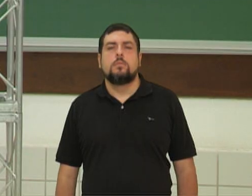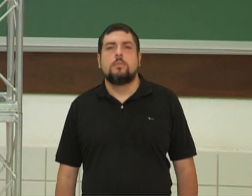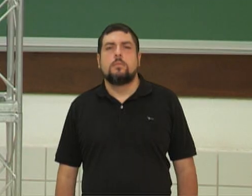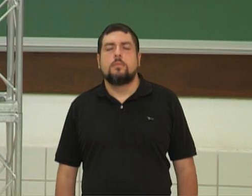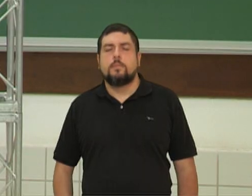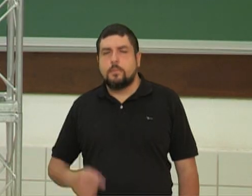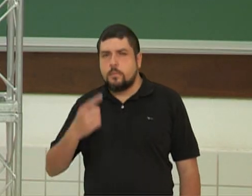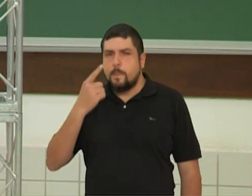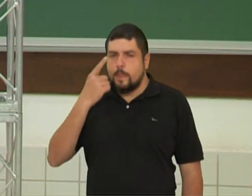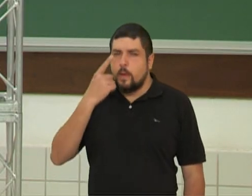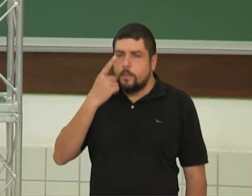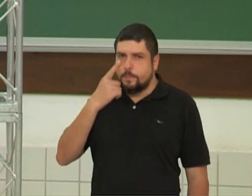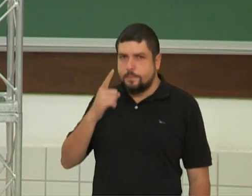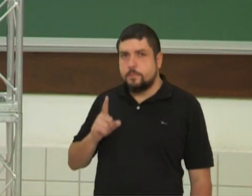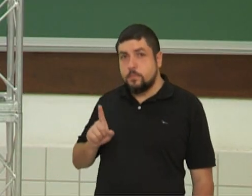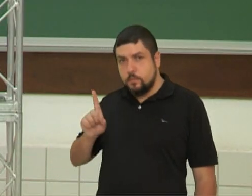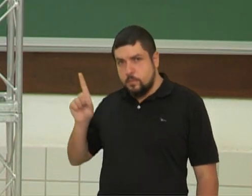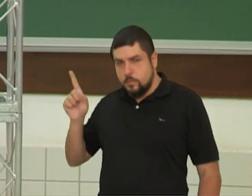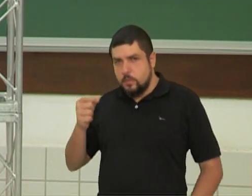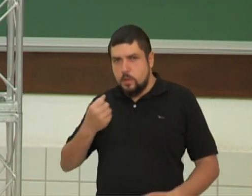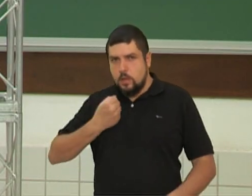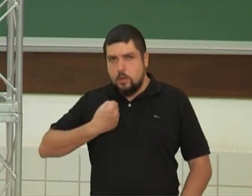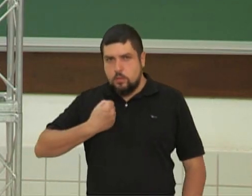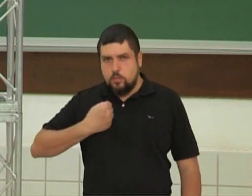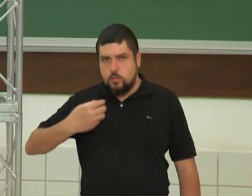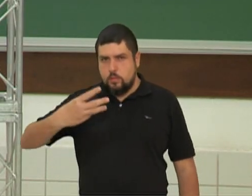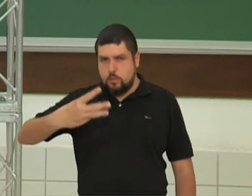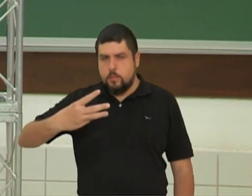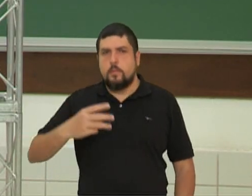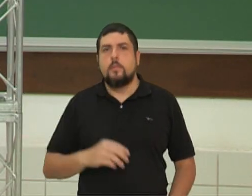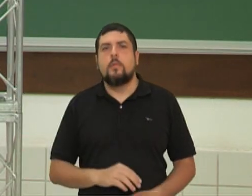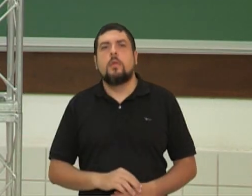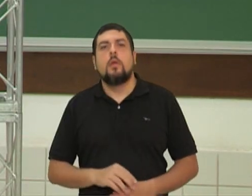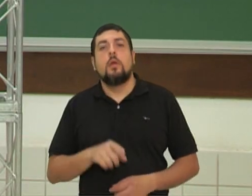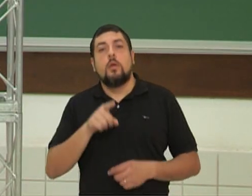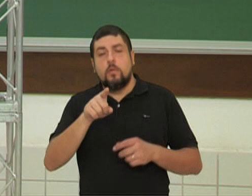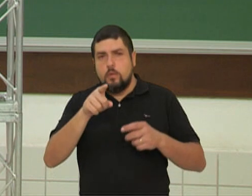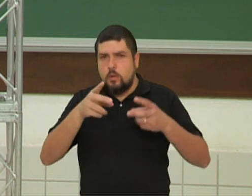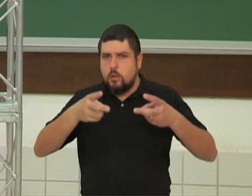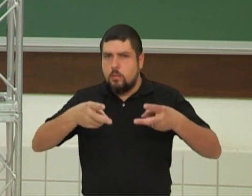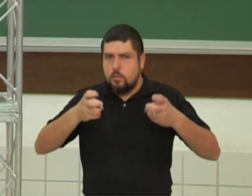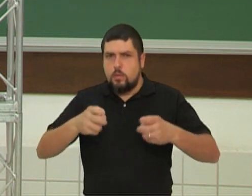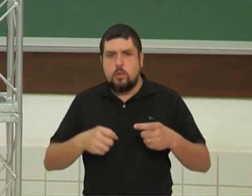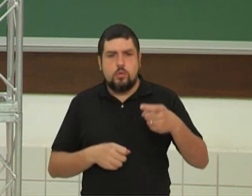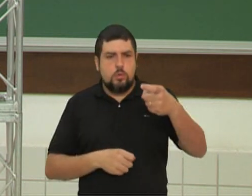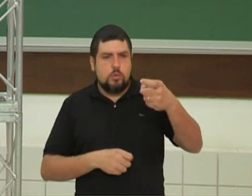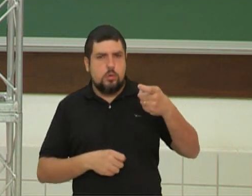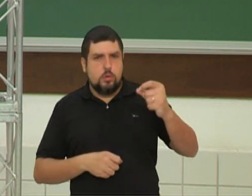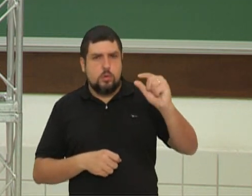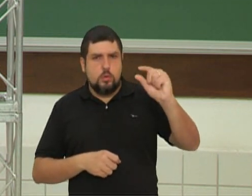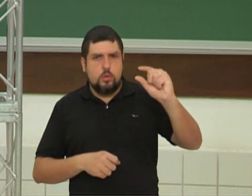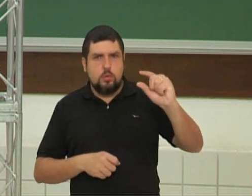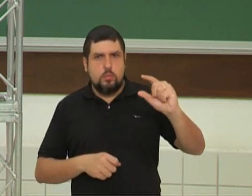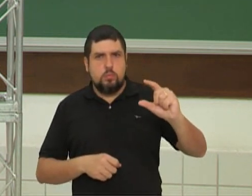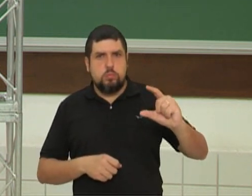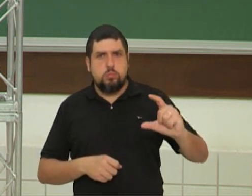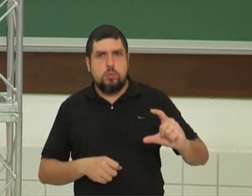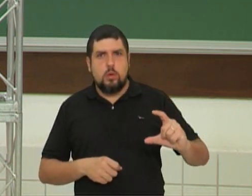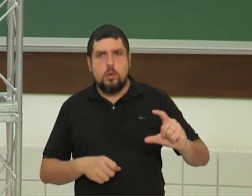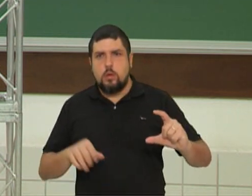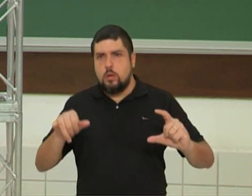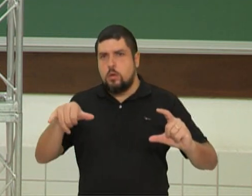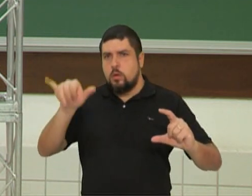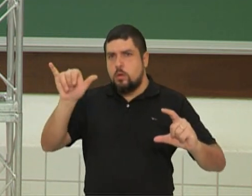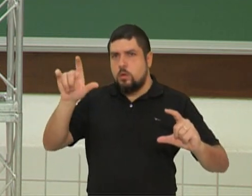Olha só, nesse exercício 3, você deve ter percebido que conforme você aumenta os valores de x, vão diminuindo